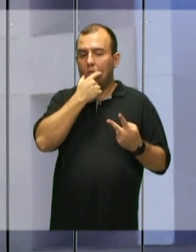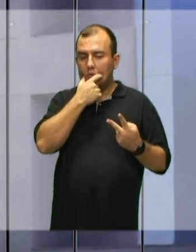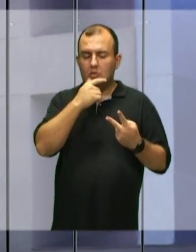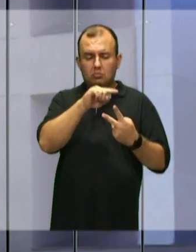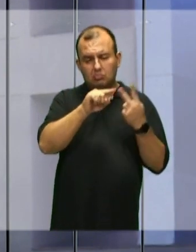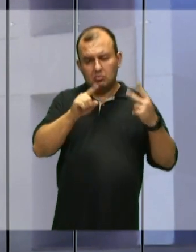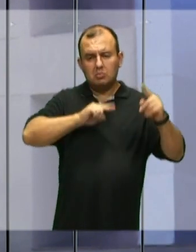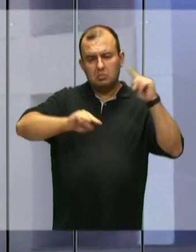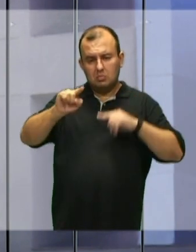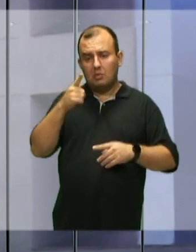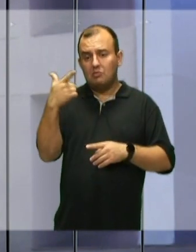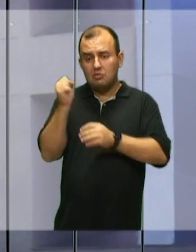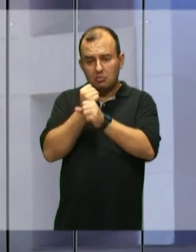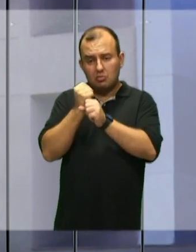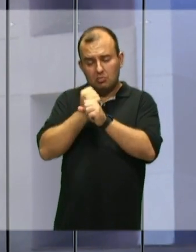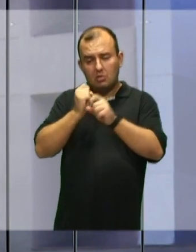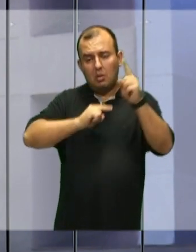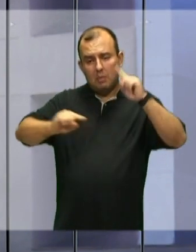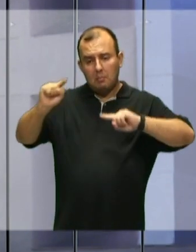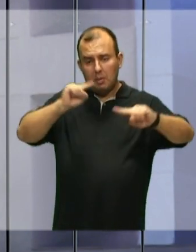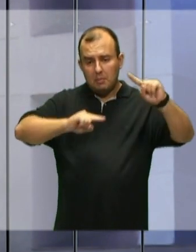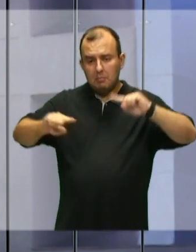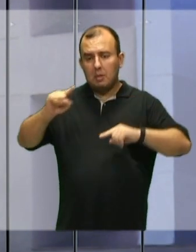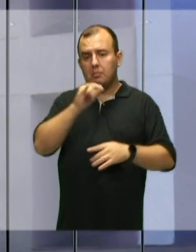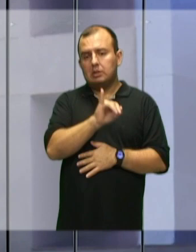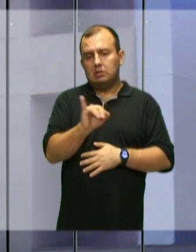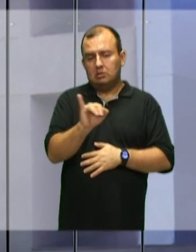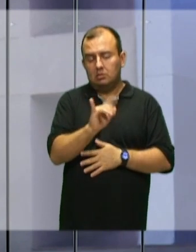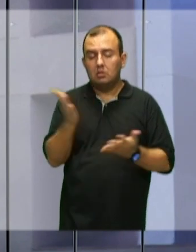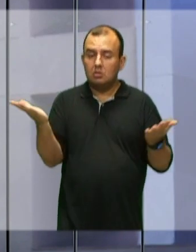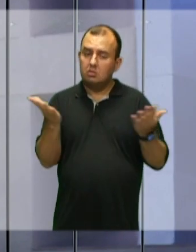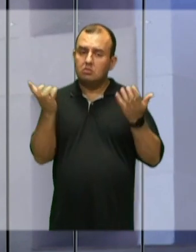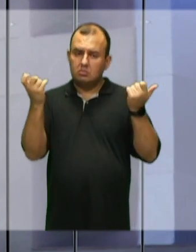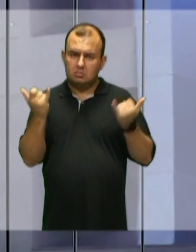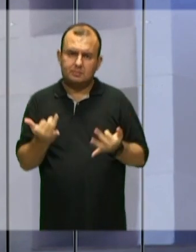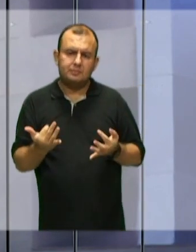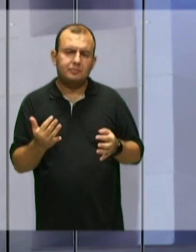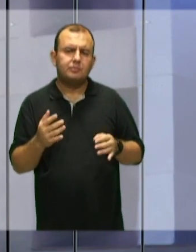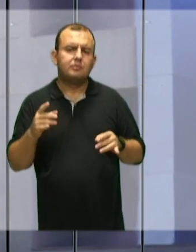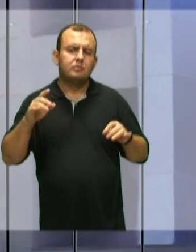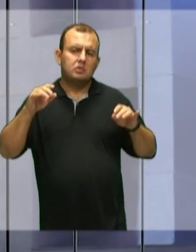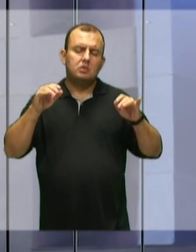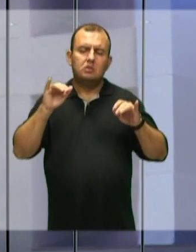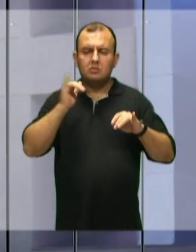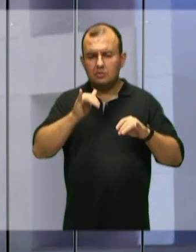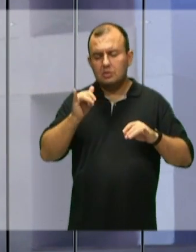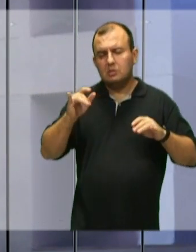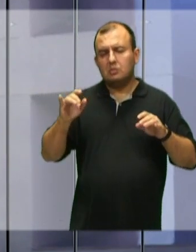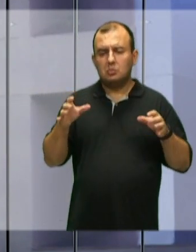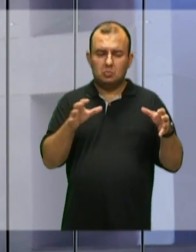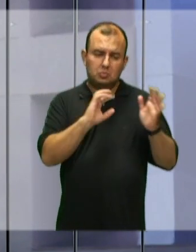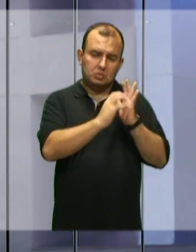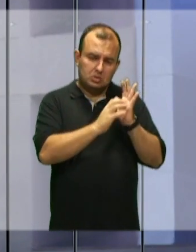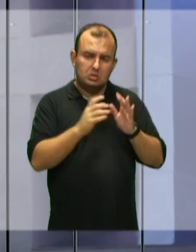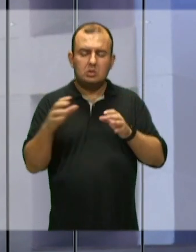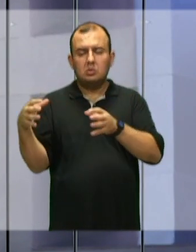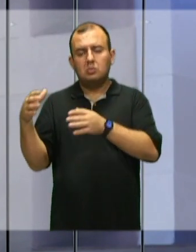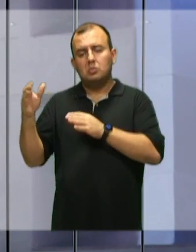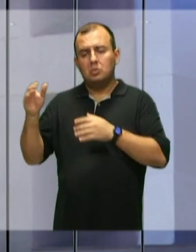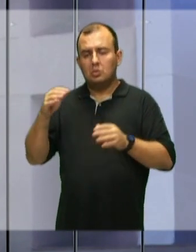da falta de liderança nós temos sim muitas narrativas que vão ser criadas por candidatos por partidos mas também Cabe à